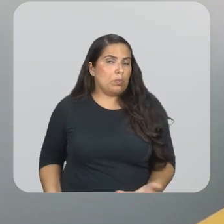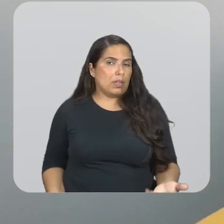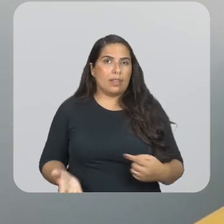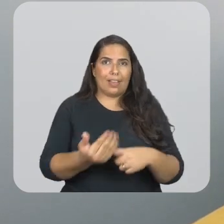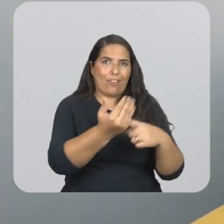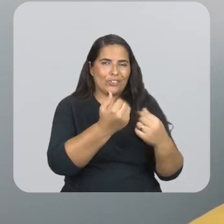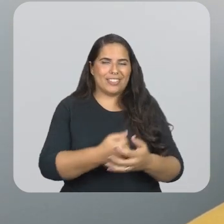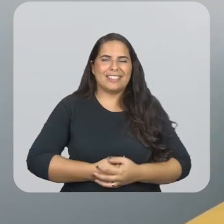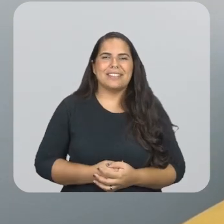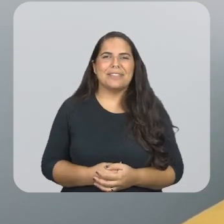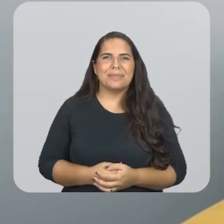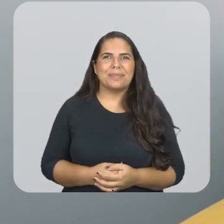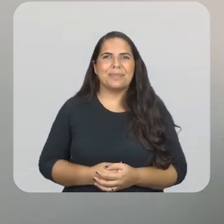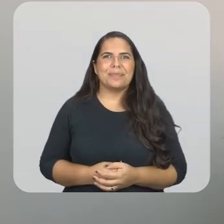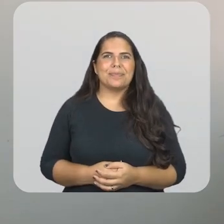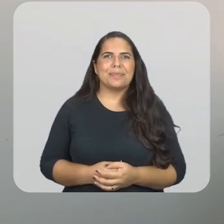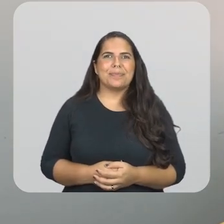e tecnologia em geral.